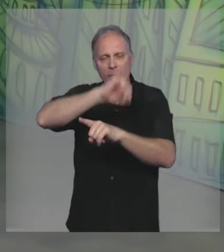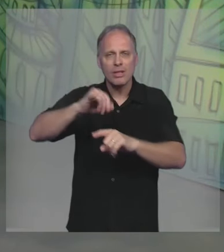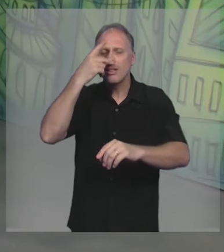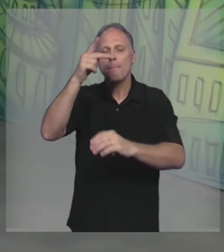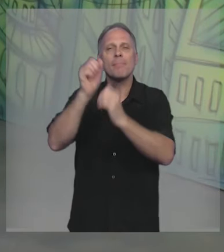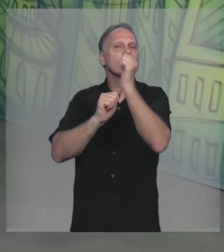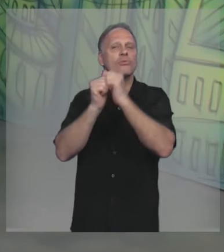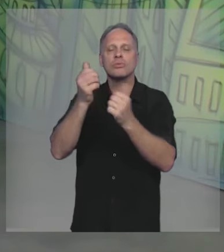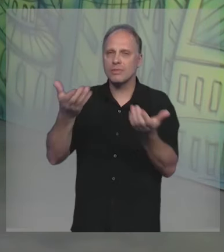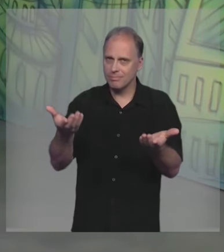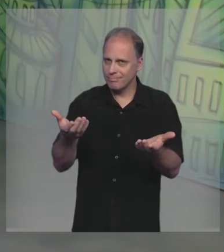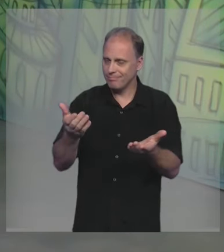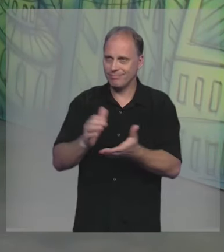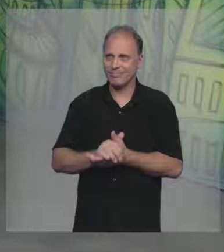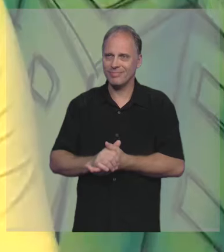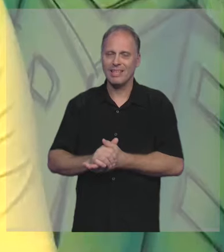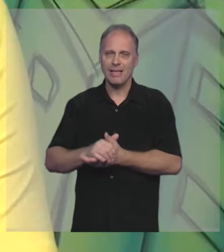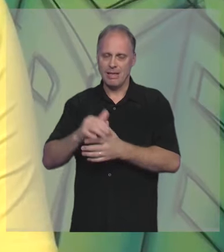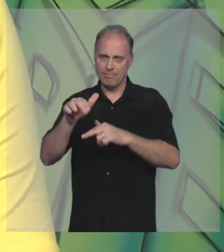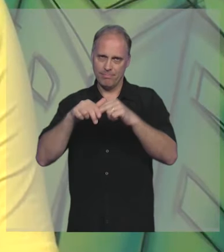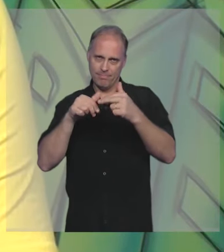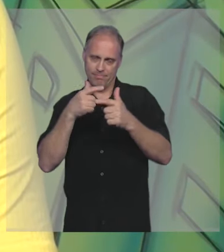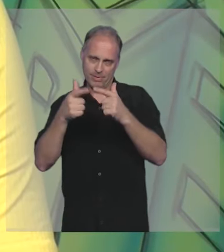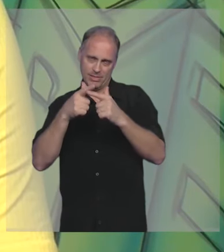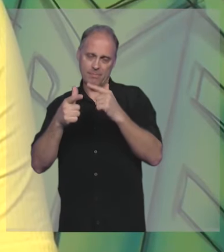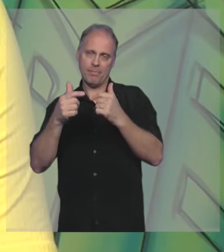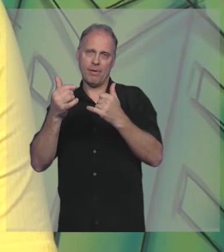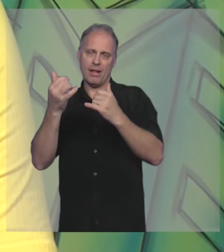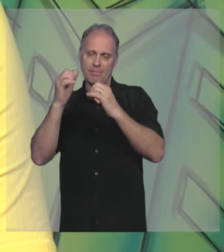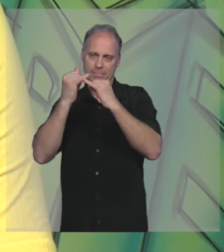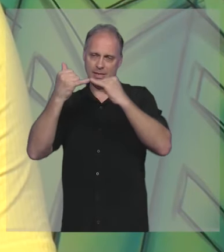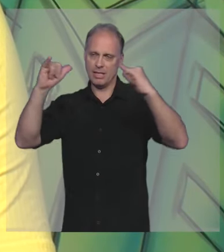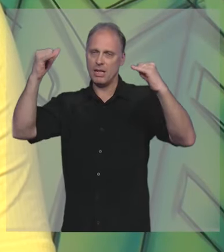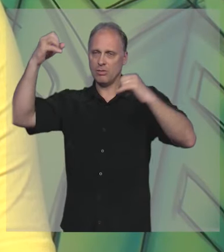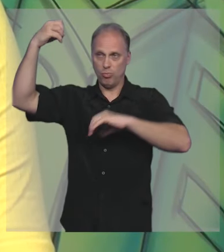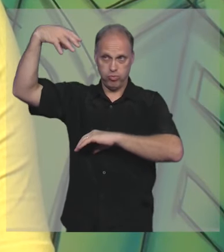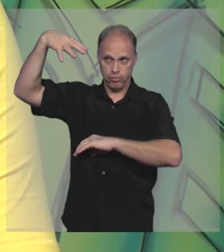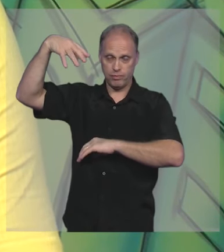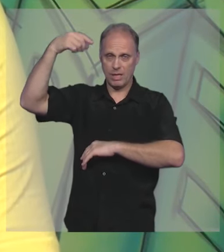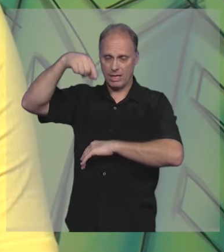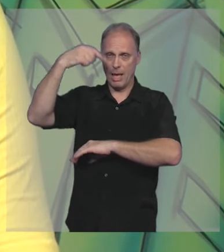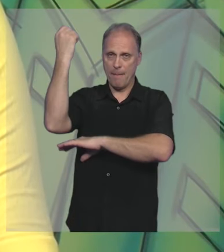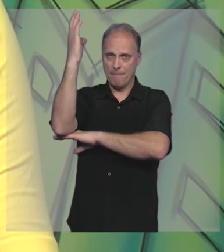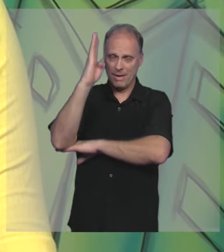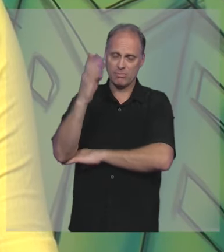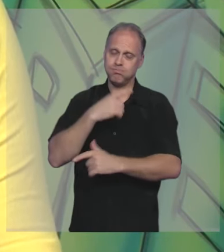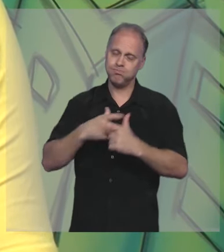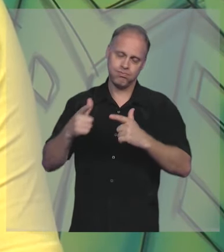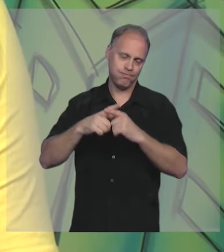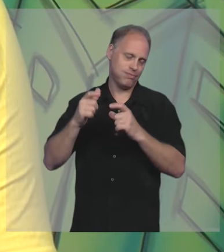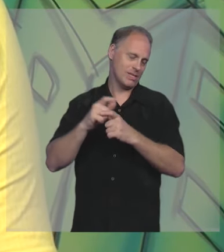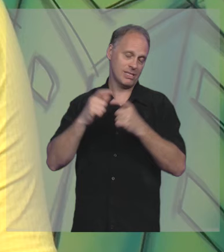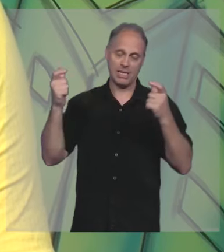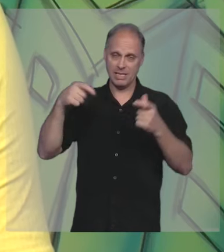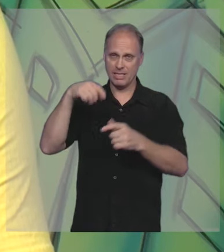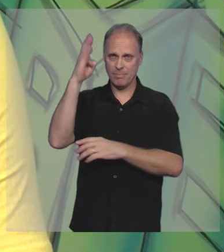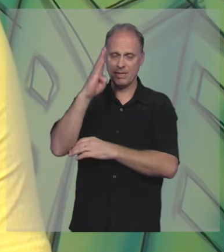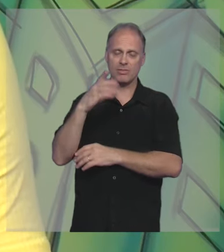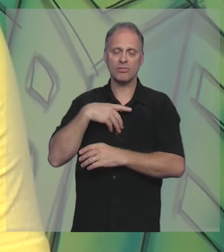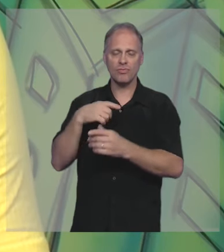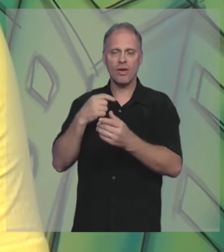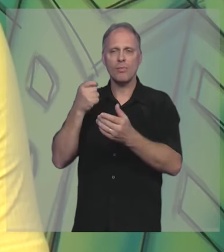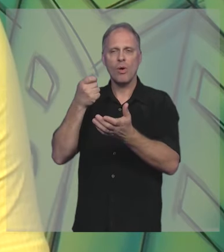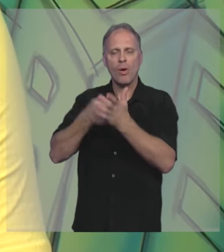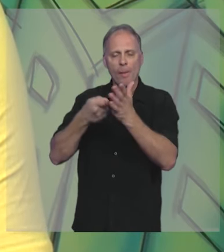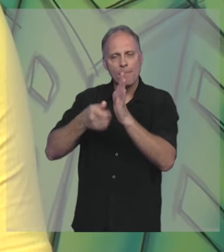para a indústria, por exemplo. Na questão energética, nós já tivemos inúmeros problemas no Brasil, né? Nós tivemos uma medida para reduzir uma